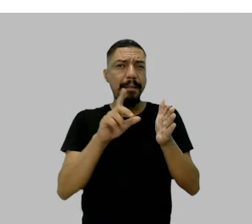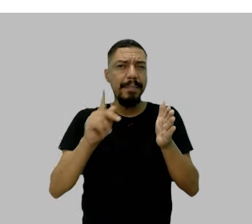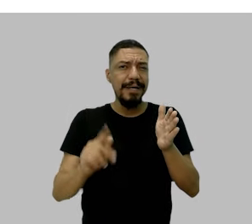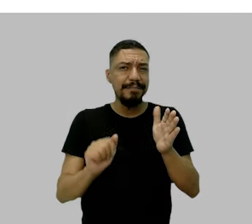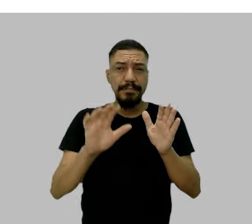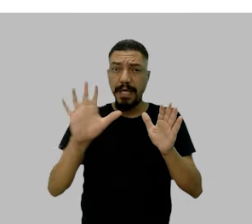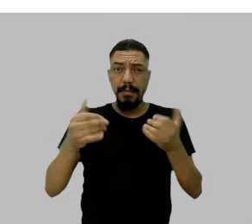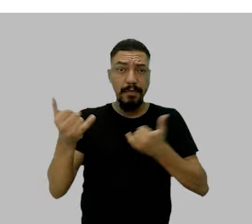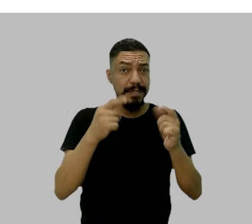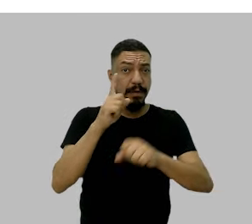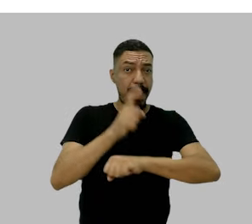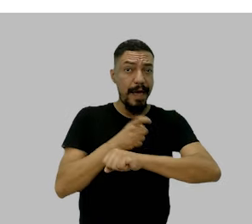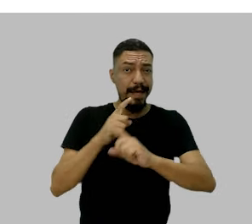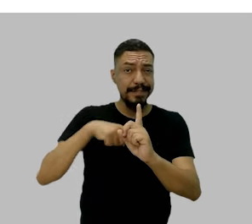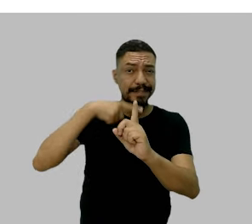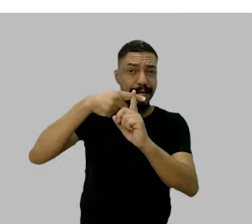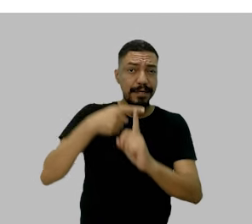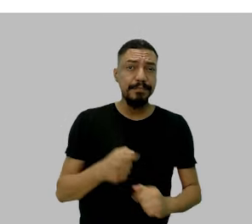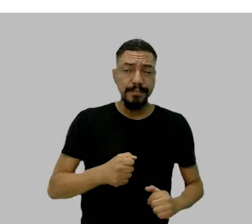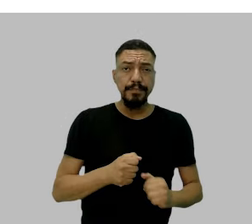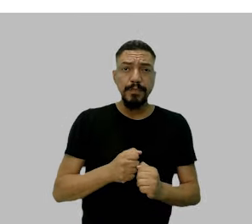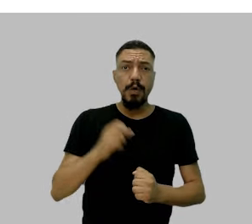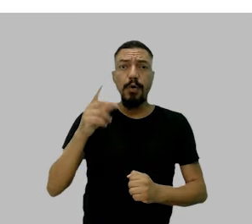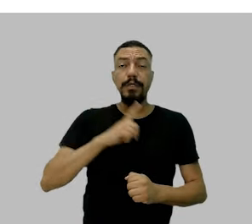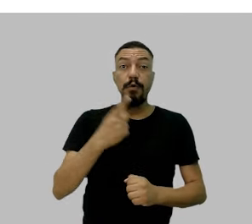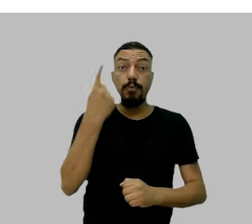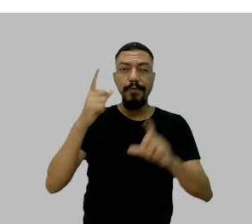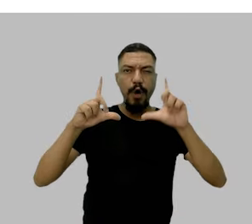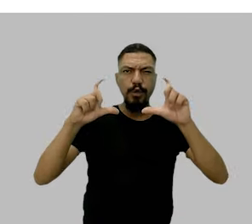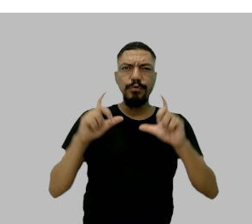extra. Então, ou eu vou ter ali uma foto,